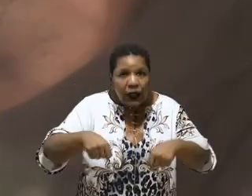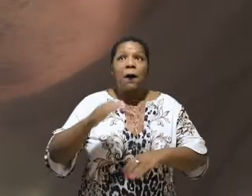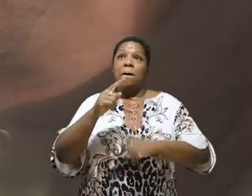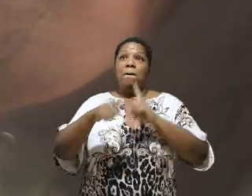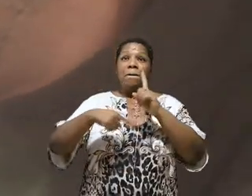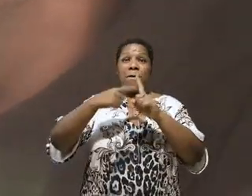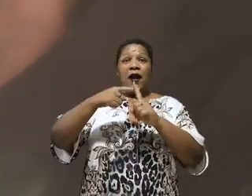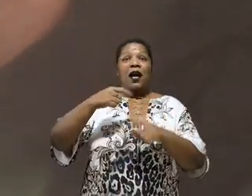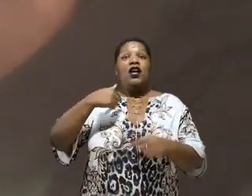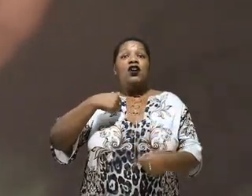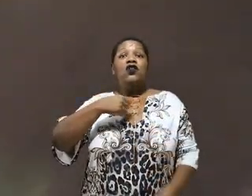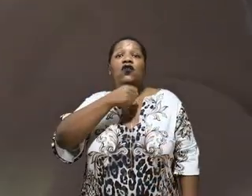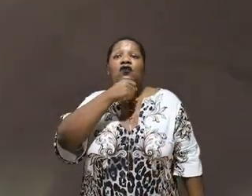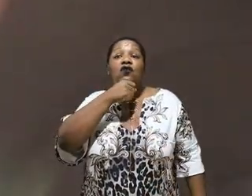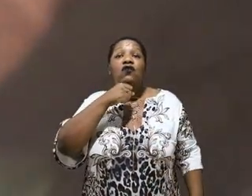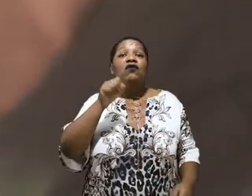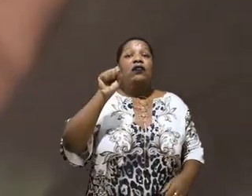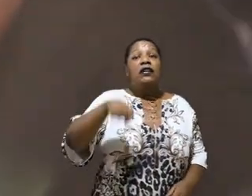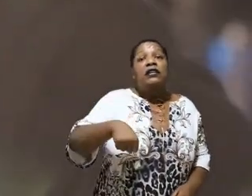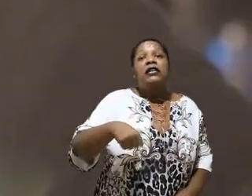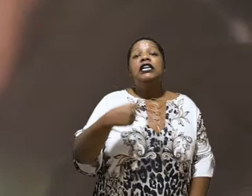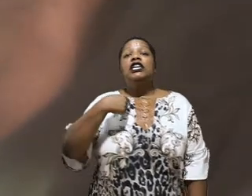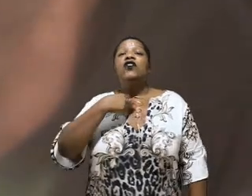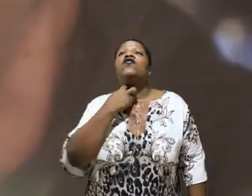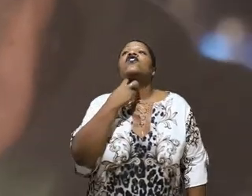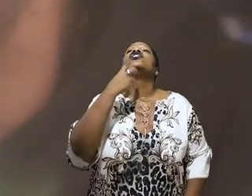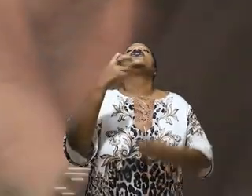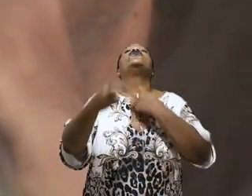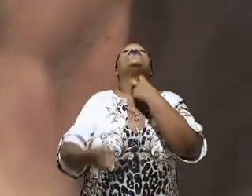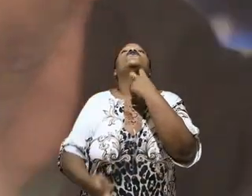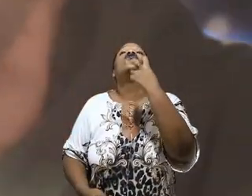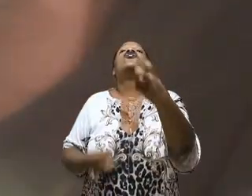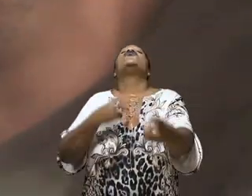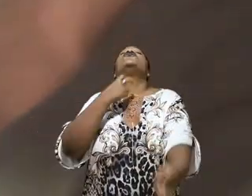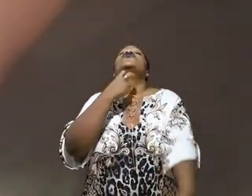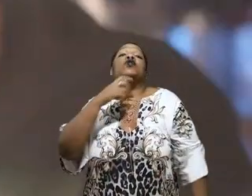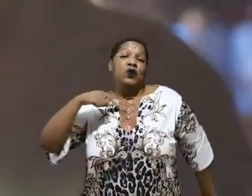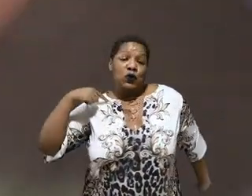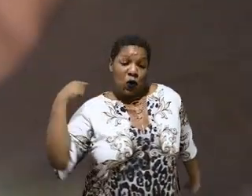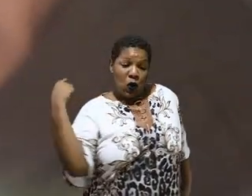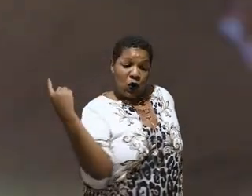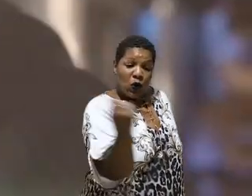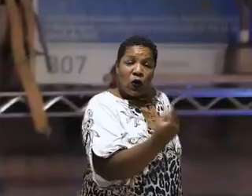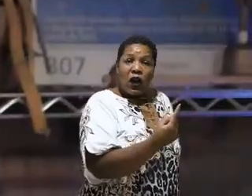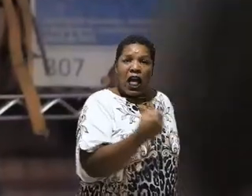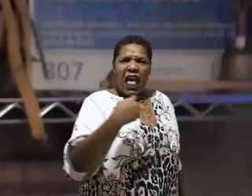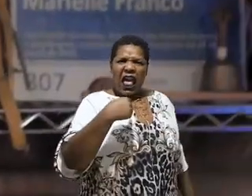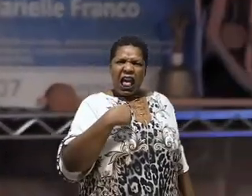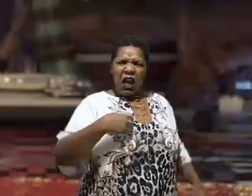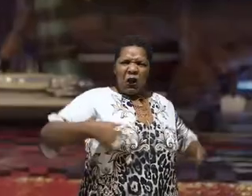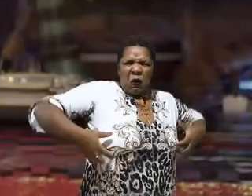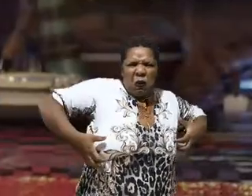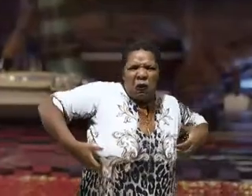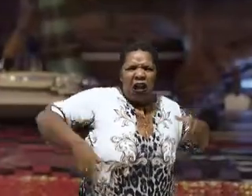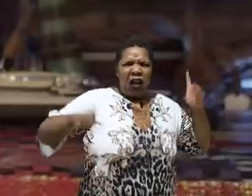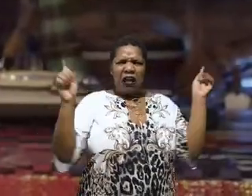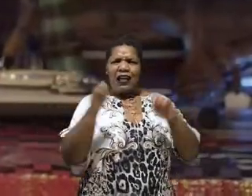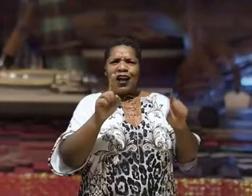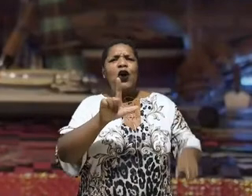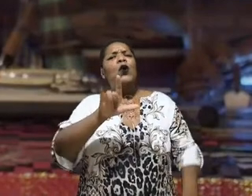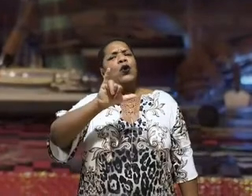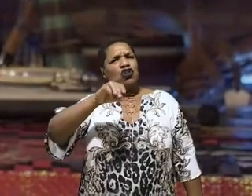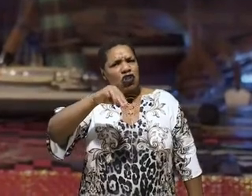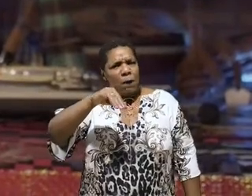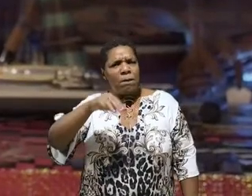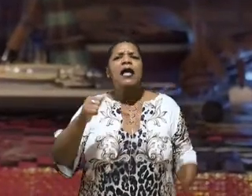sou uma sou uma só voz foi voz Sua voz sou nós não sou gorila